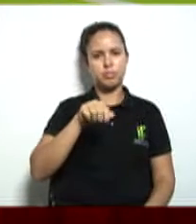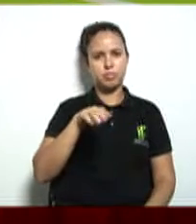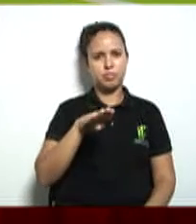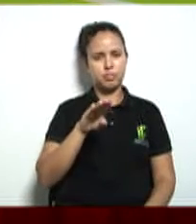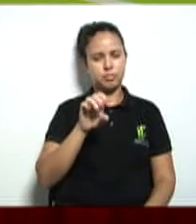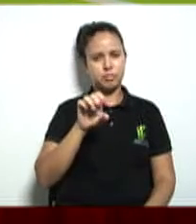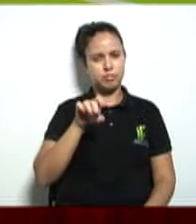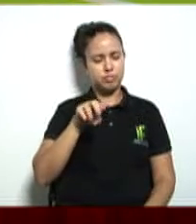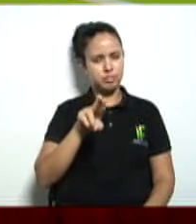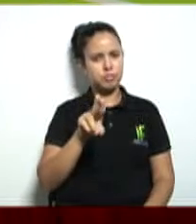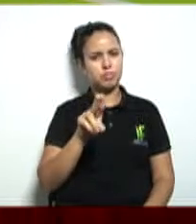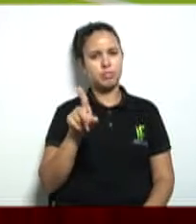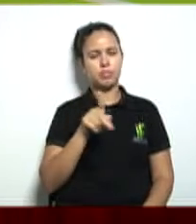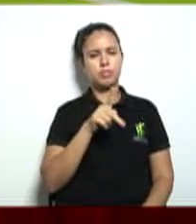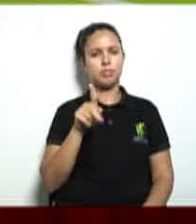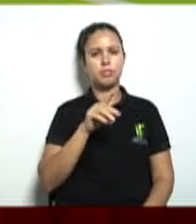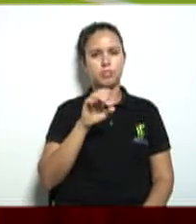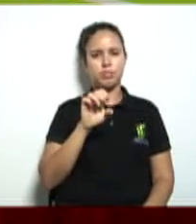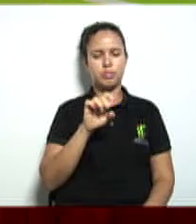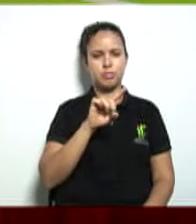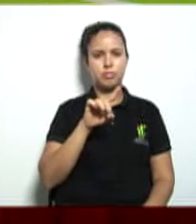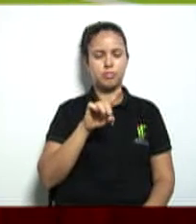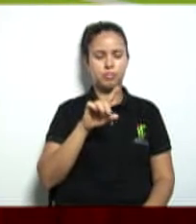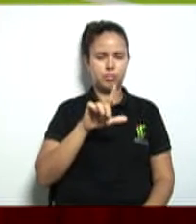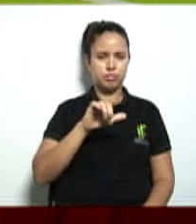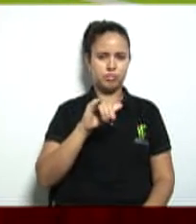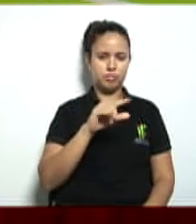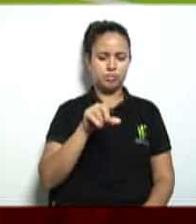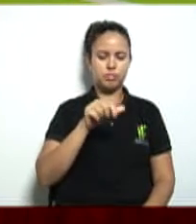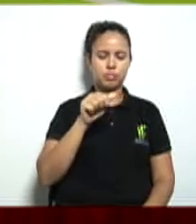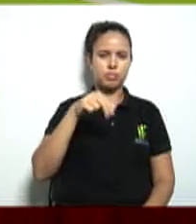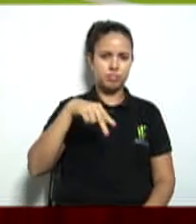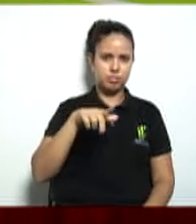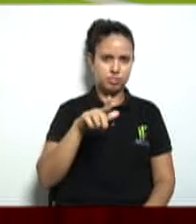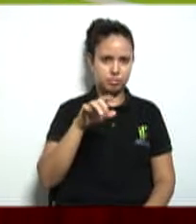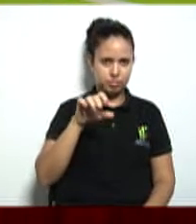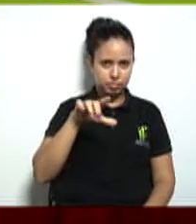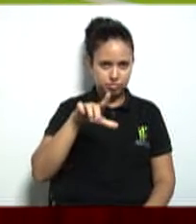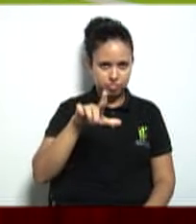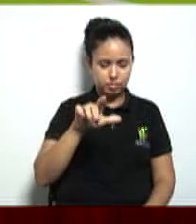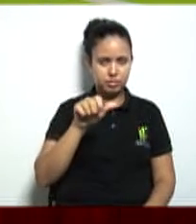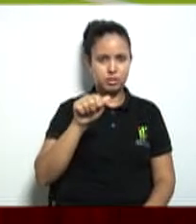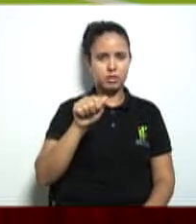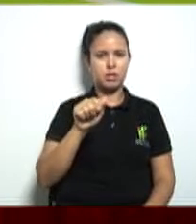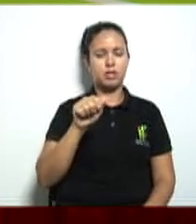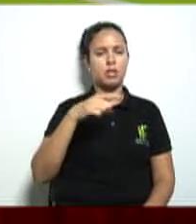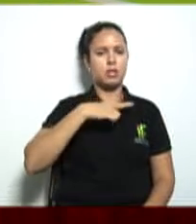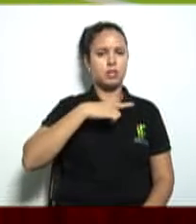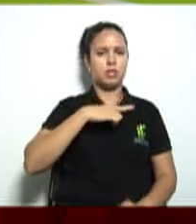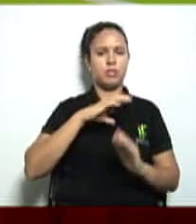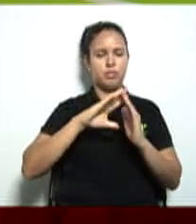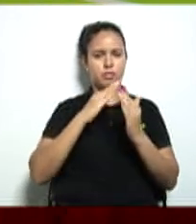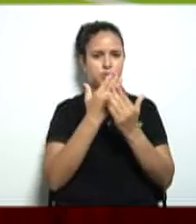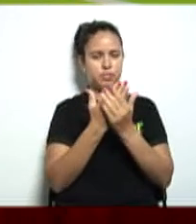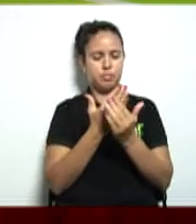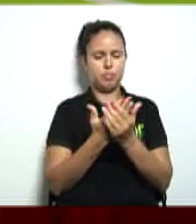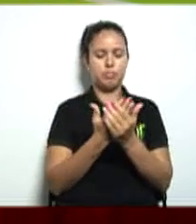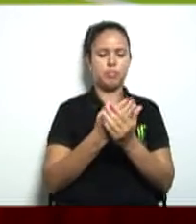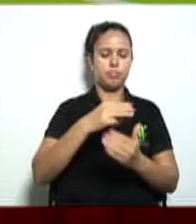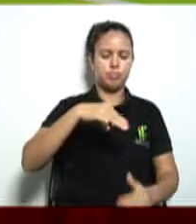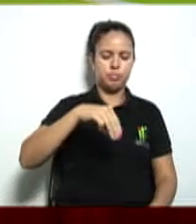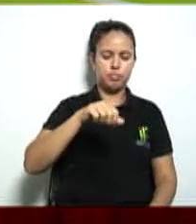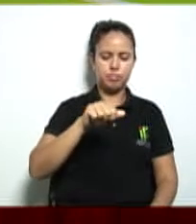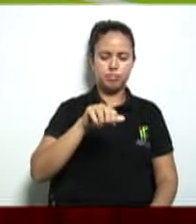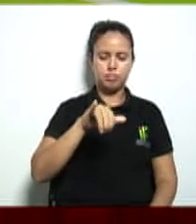Elisângela que deixou um recadinho aqui para a gente mandar um oi para vocês. Temos também Escola Maria Rosa, né, do Polo